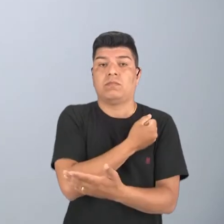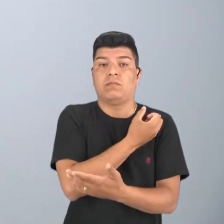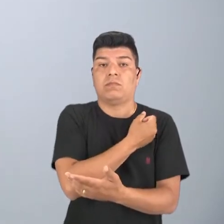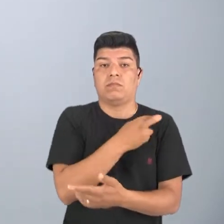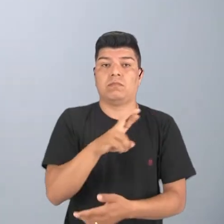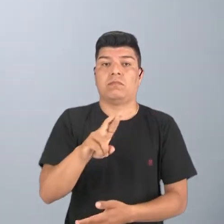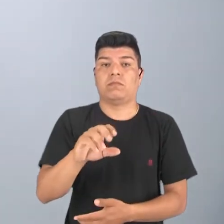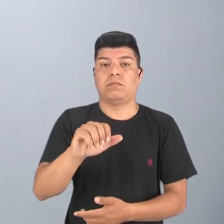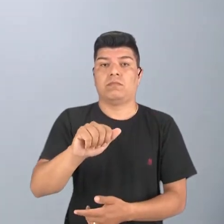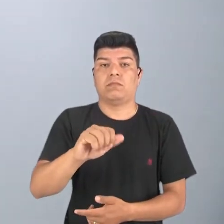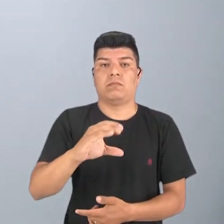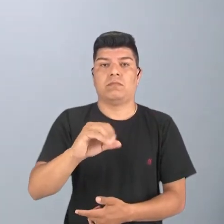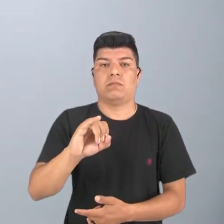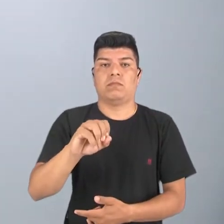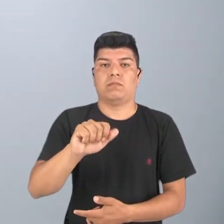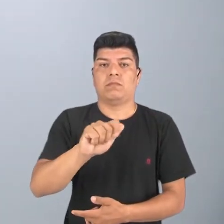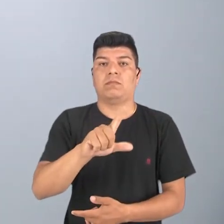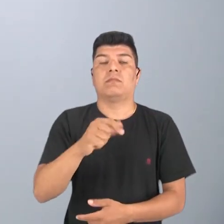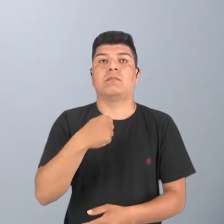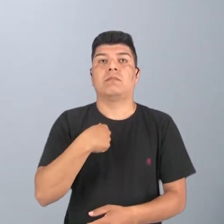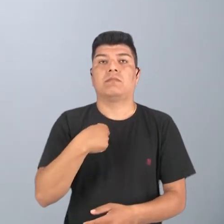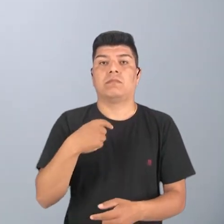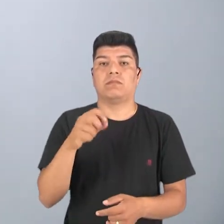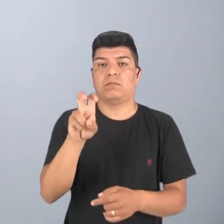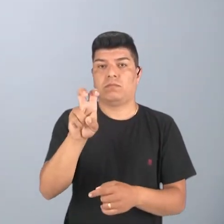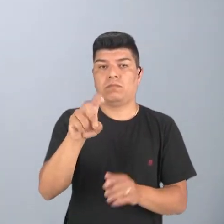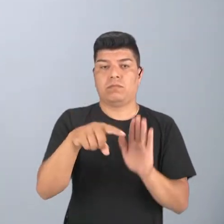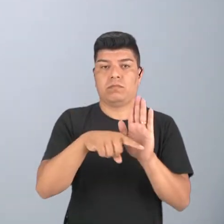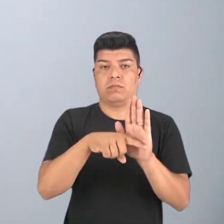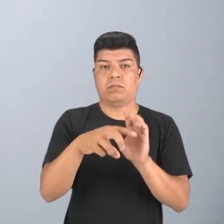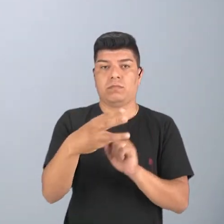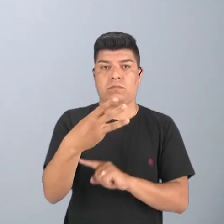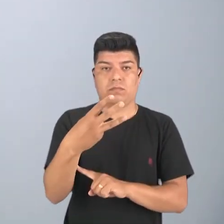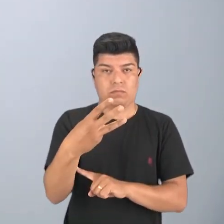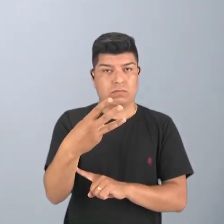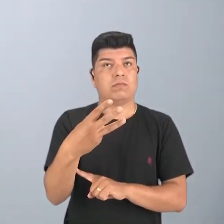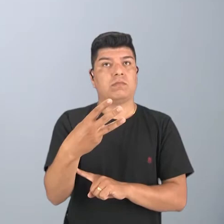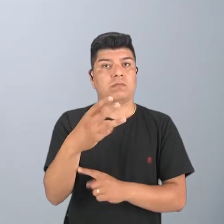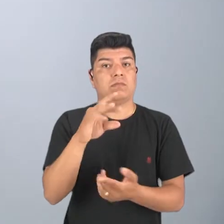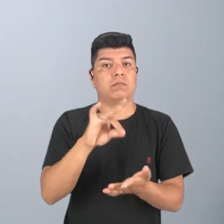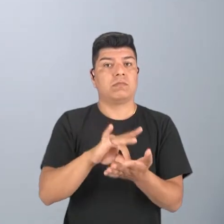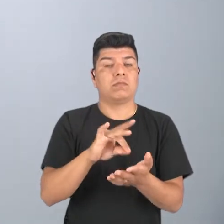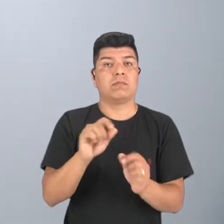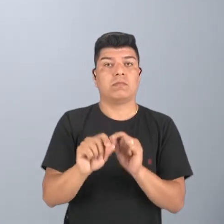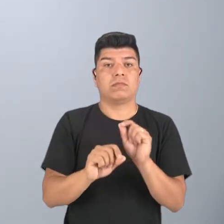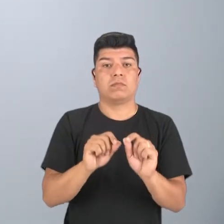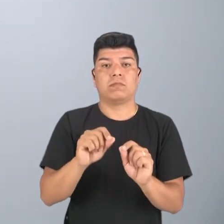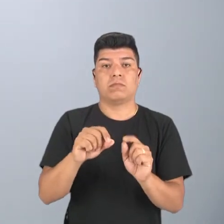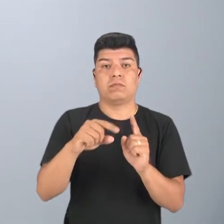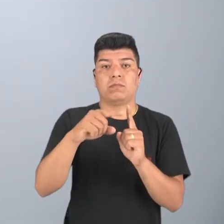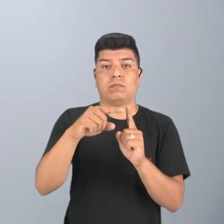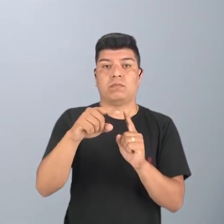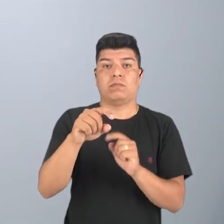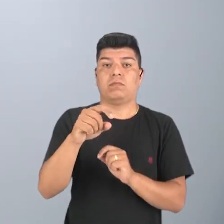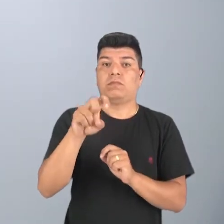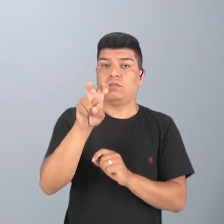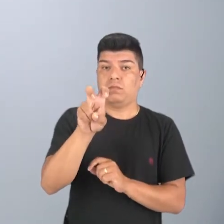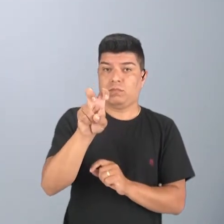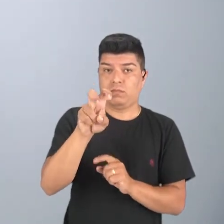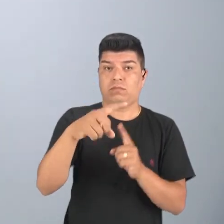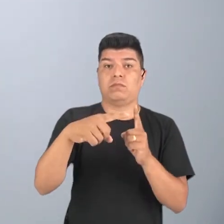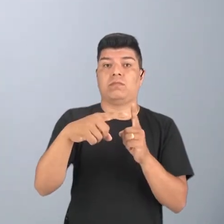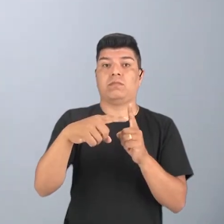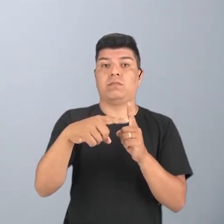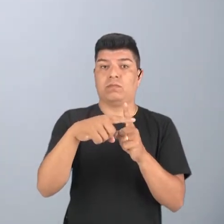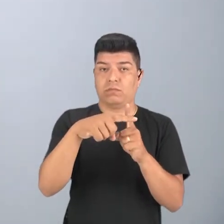racionais, certo? Então, quando você faz, por exemplo, 5 menos 3... na verdade, você está somando 5 com o oposto simétrico